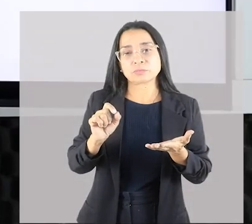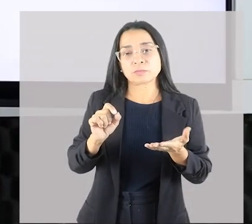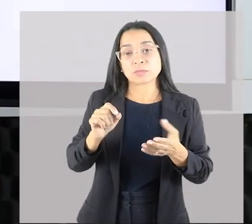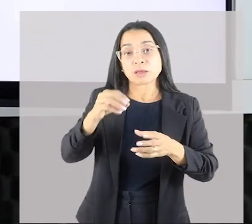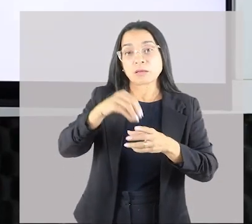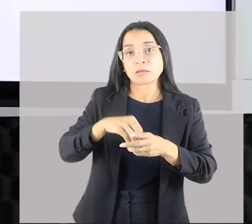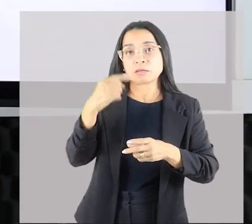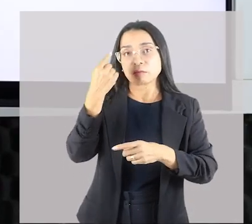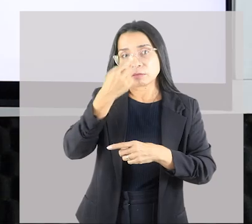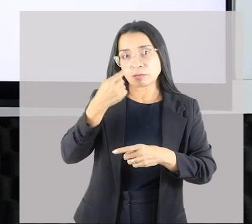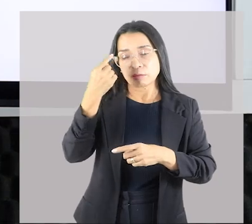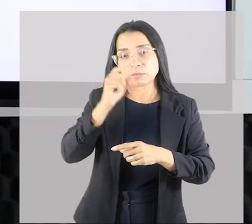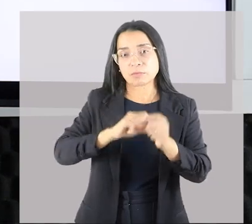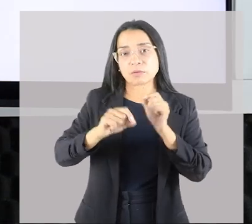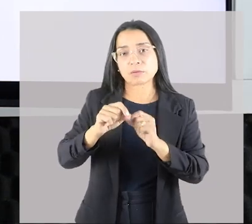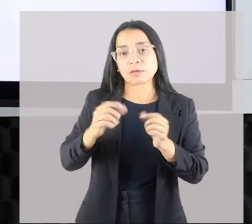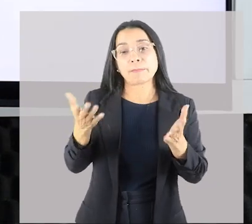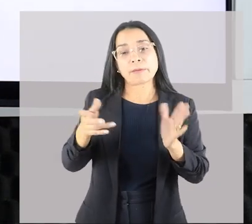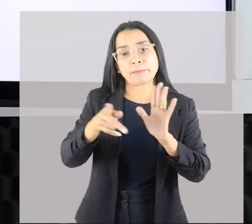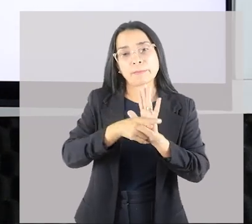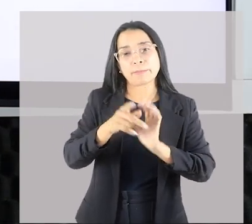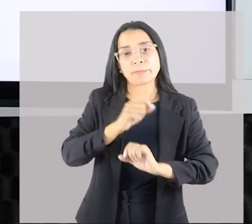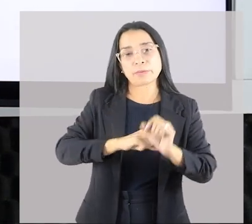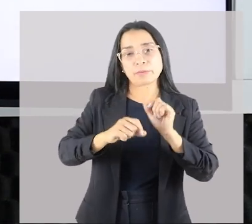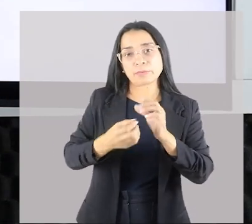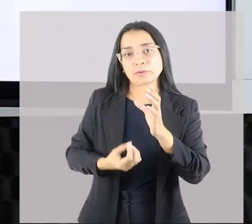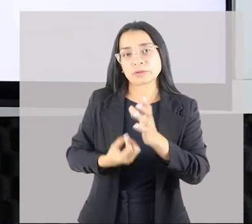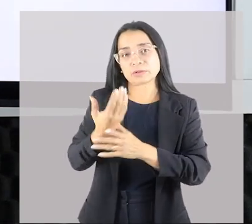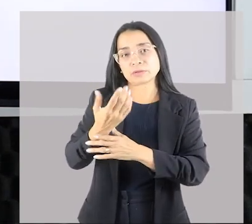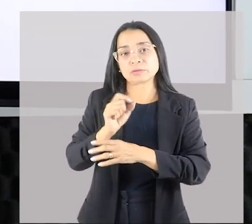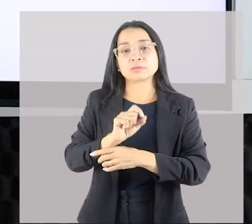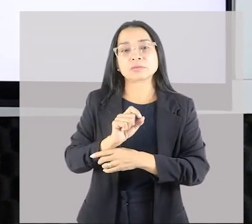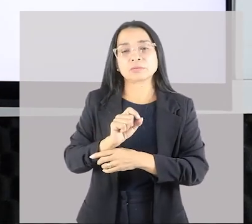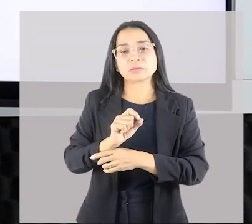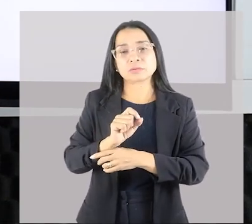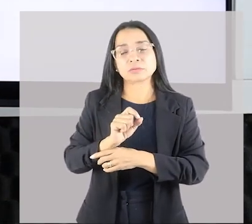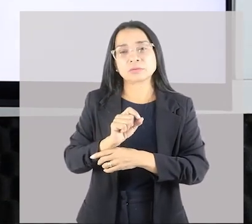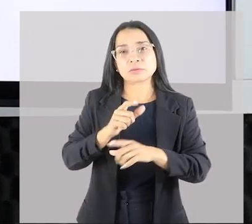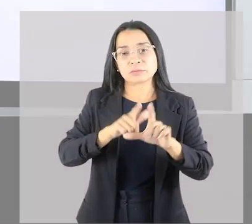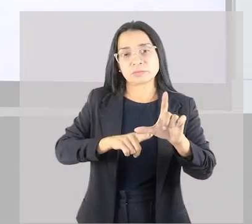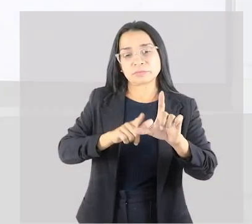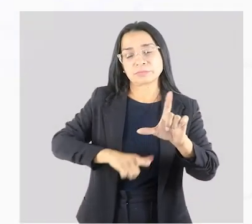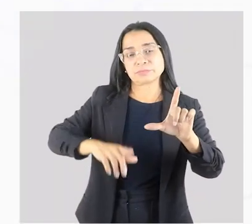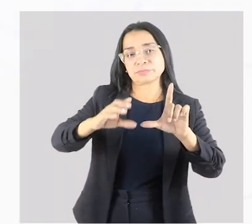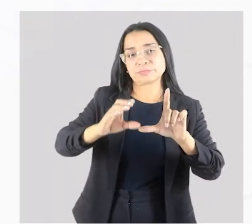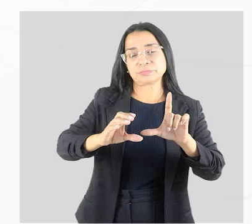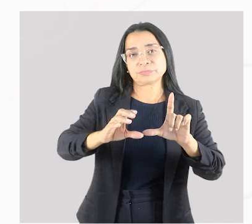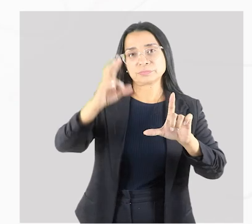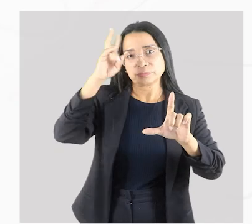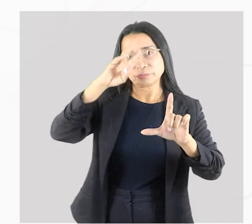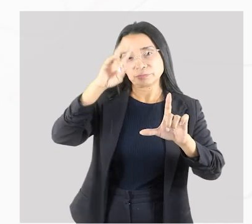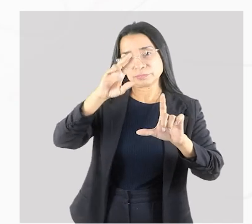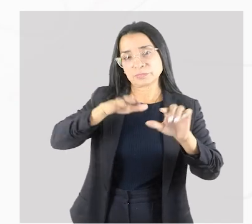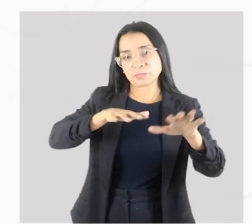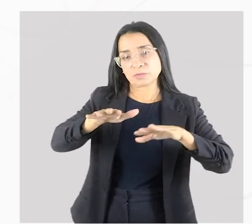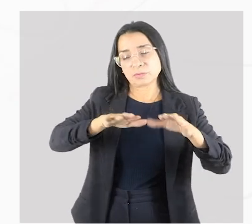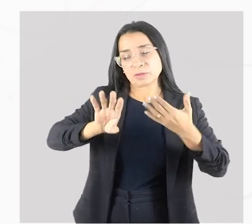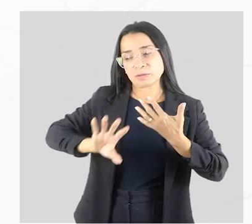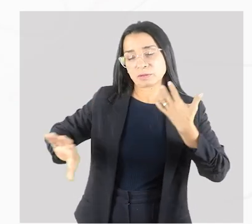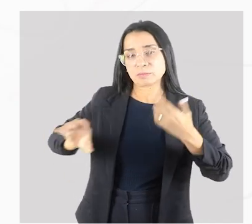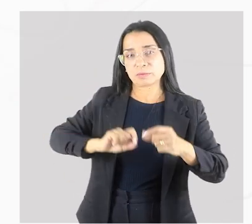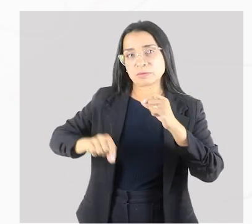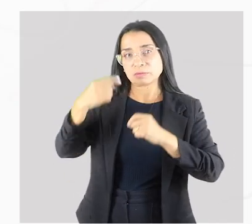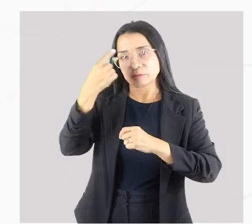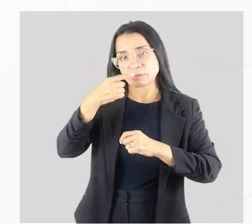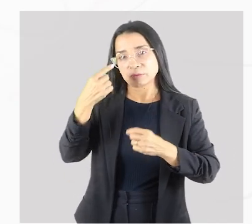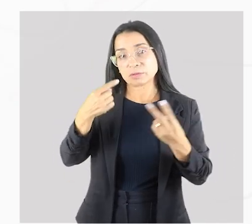da Espanha, mas especificamente de ascendência do País Basco. Letra C. Lembre-se, o movimento separatista da Espanha,